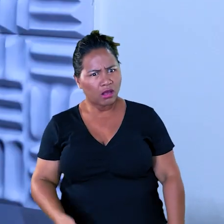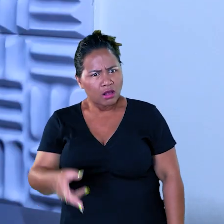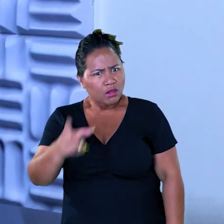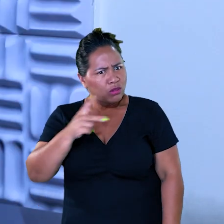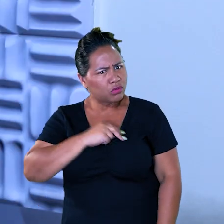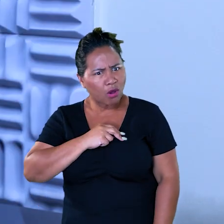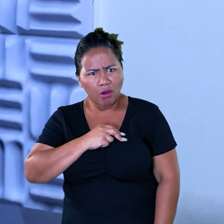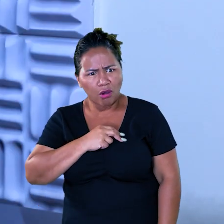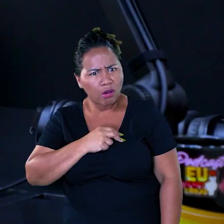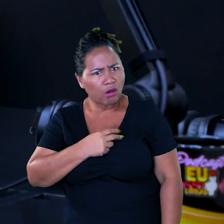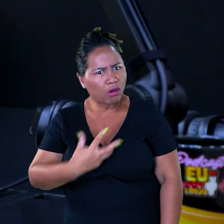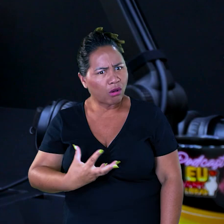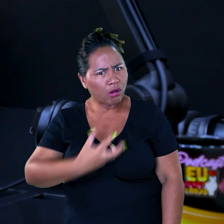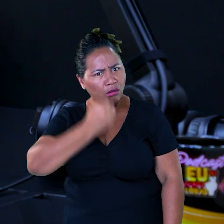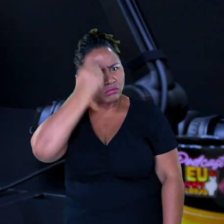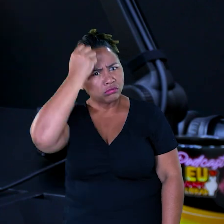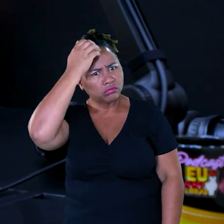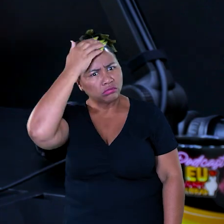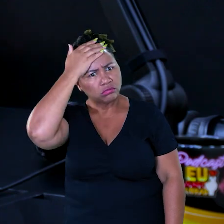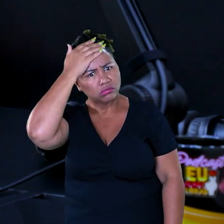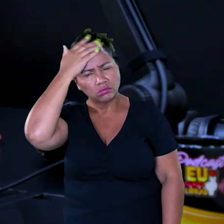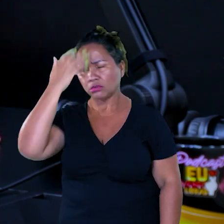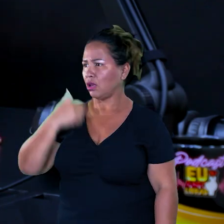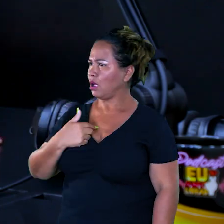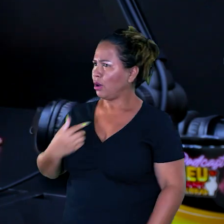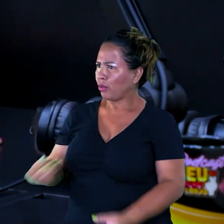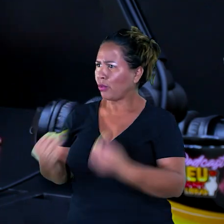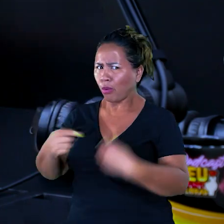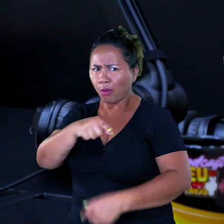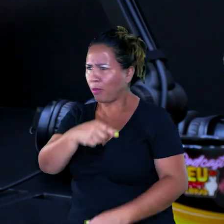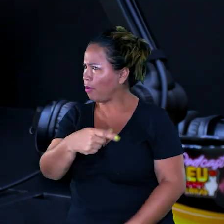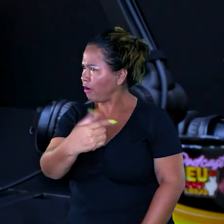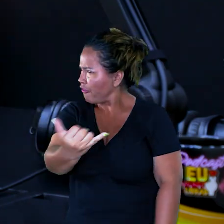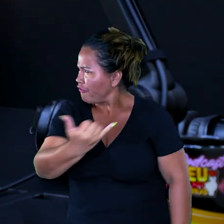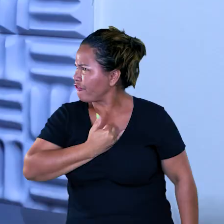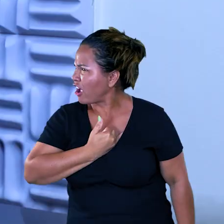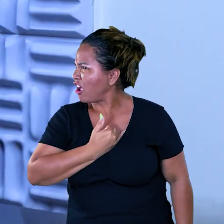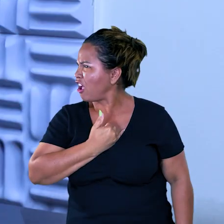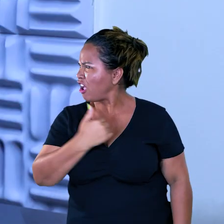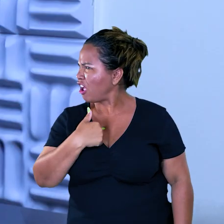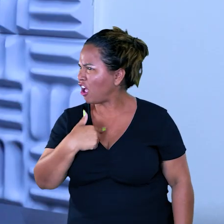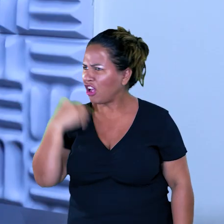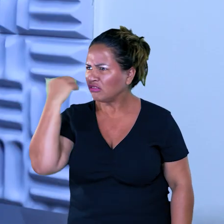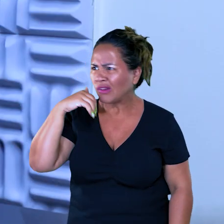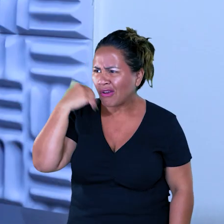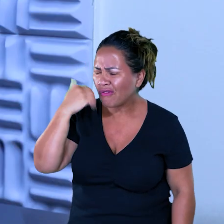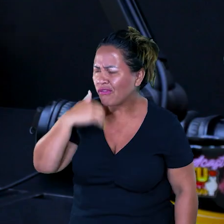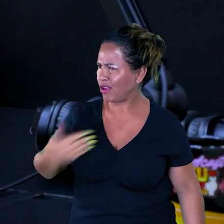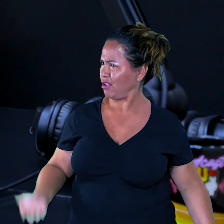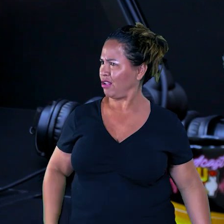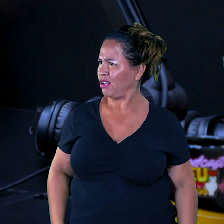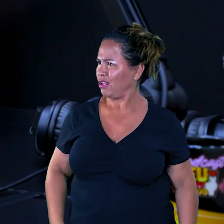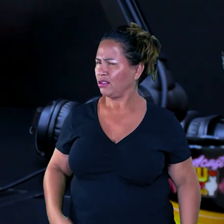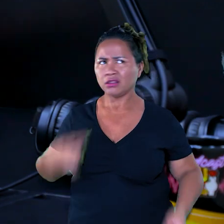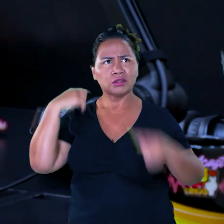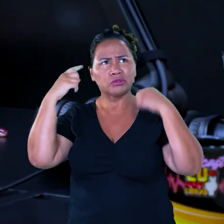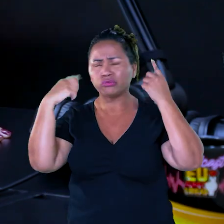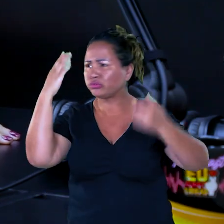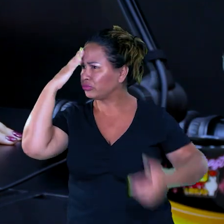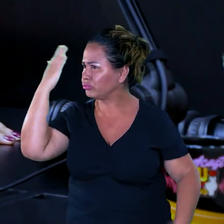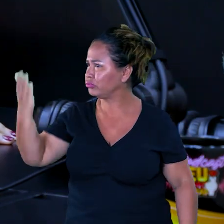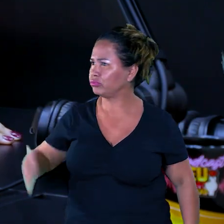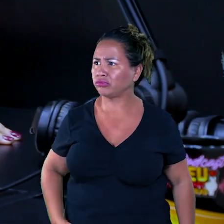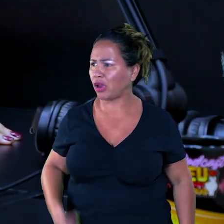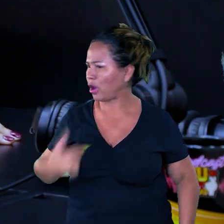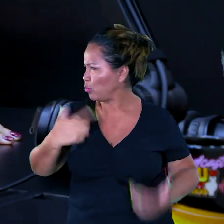né? Me senti ofendida. Mas era esse sinal? Era esse sinal. Aí eu falei assim, aí depois Que loucura. terminei, perguntei pra professora lá depois. Falei, não,